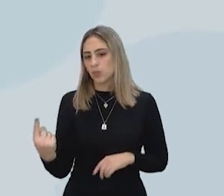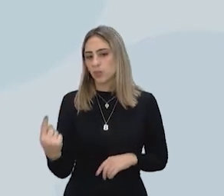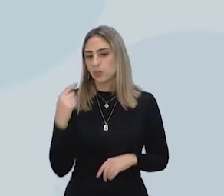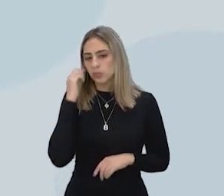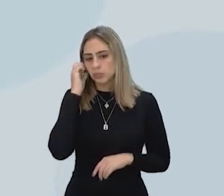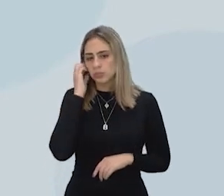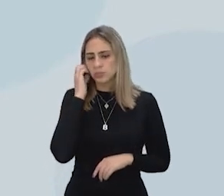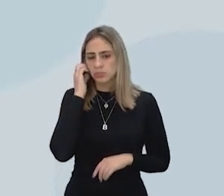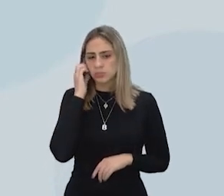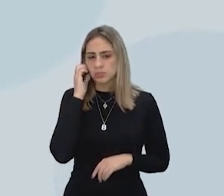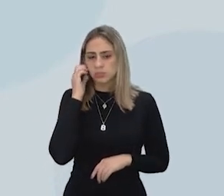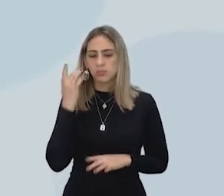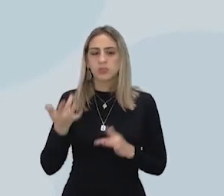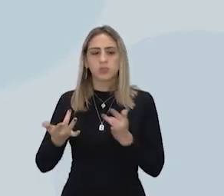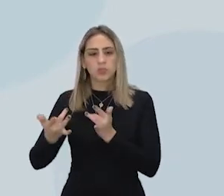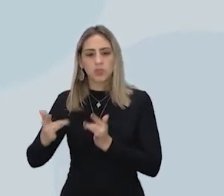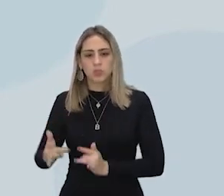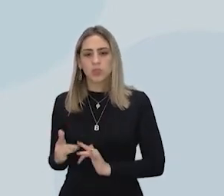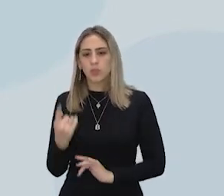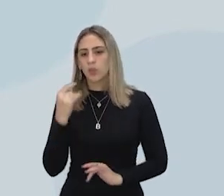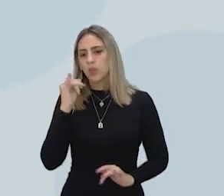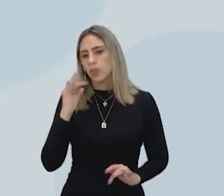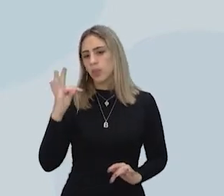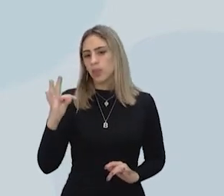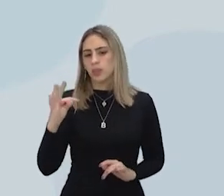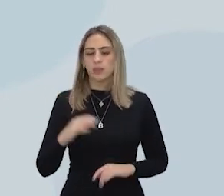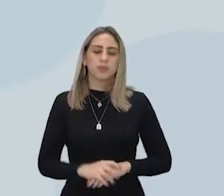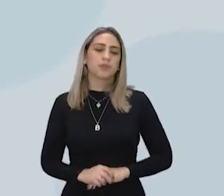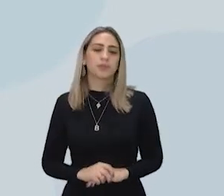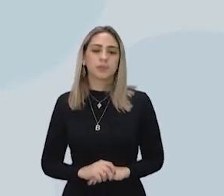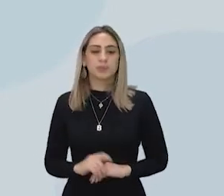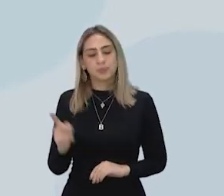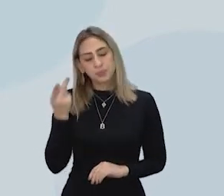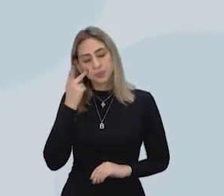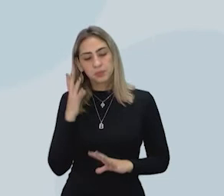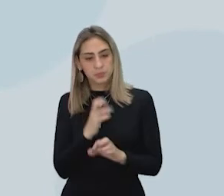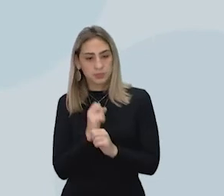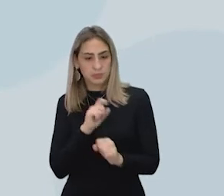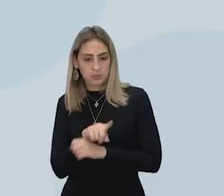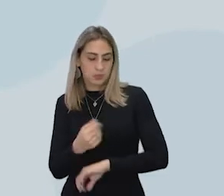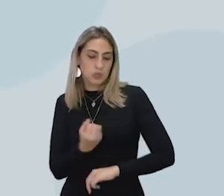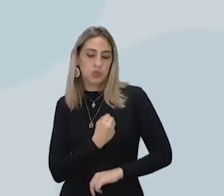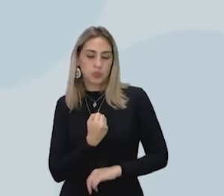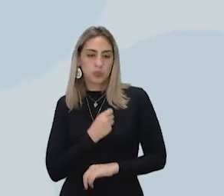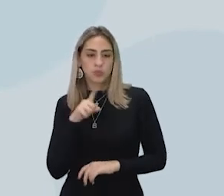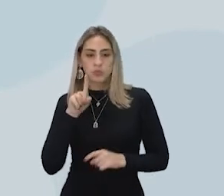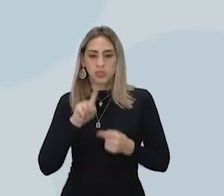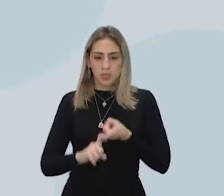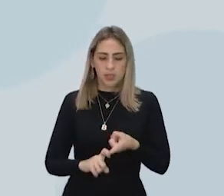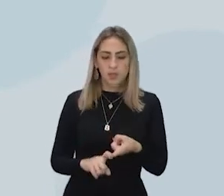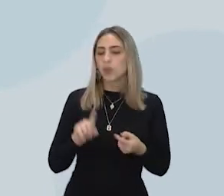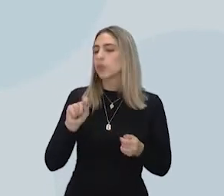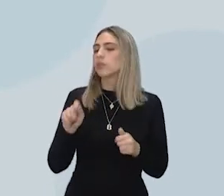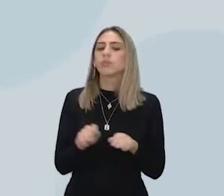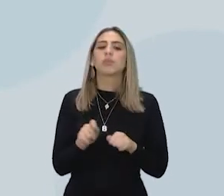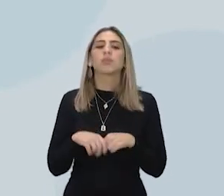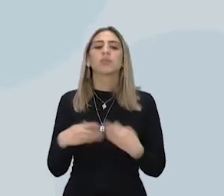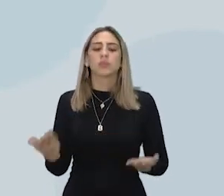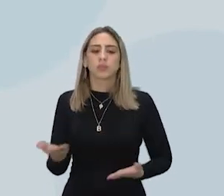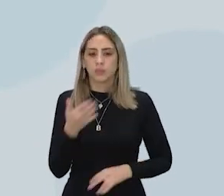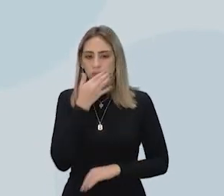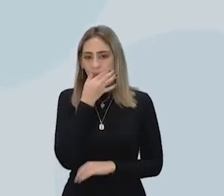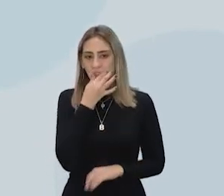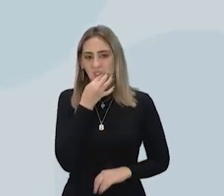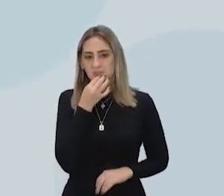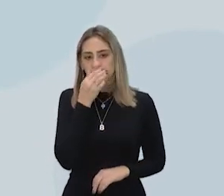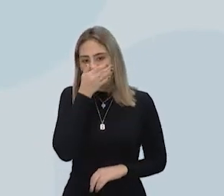C1 também, sobrou o I vezes T. Então, ó, para calcular o seu montante, o quanto você deve, o que você vai fazer? Você vai pegar